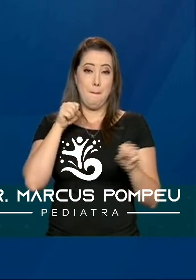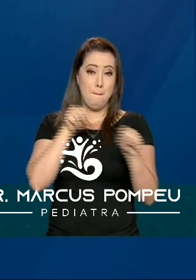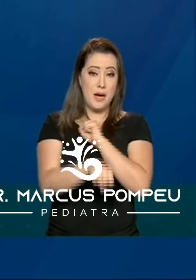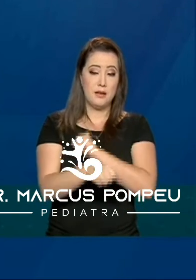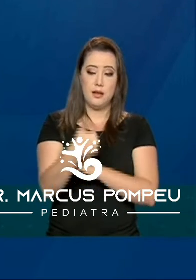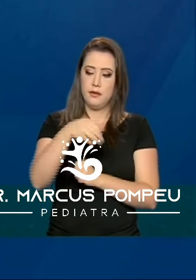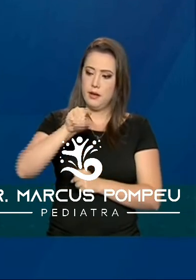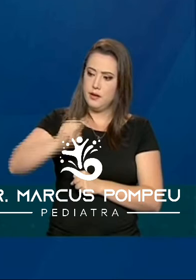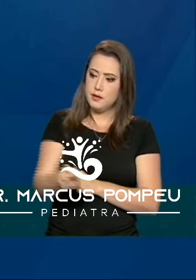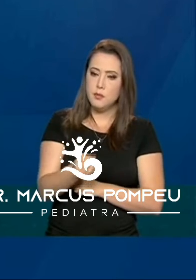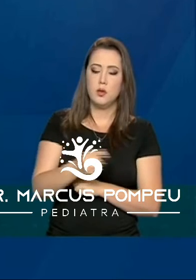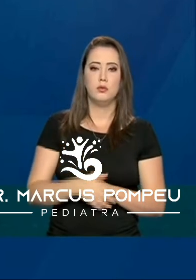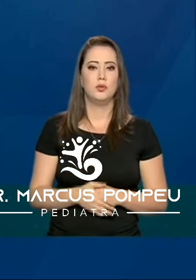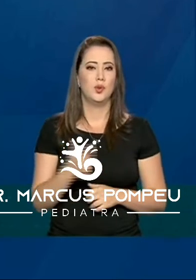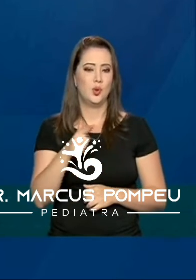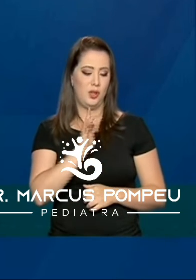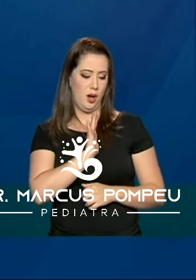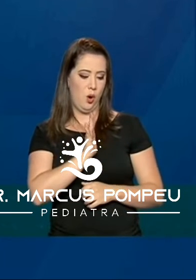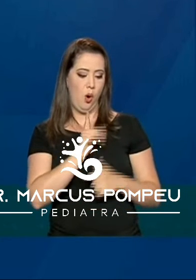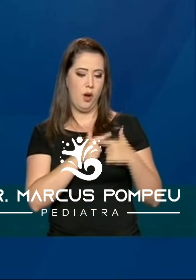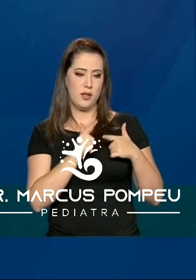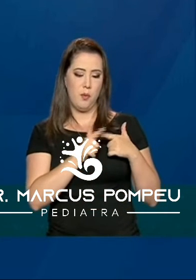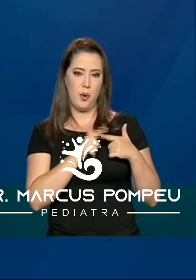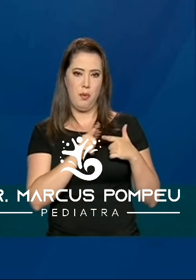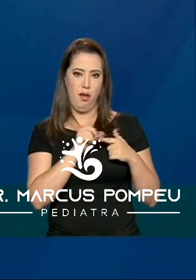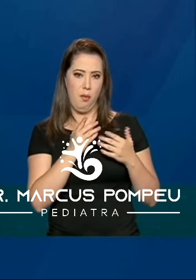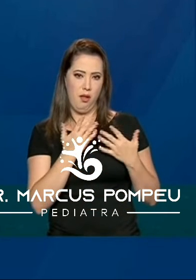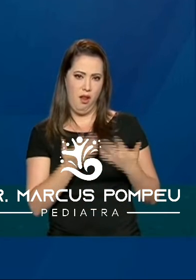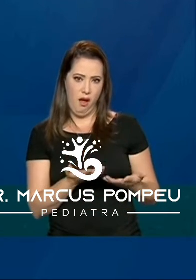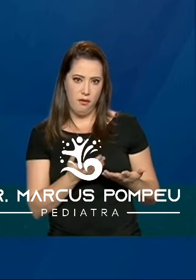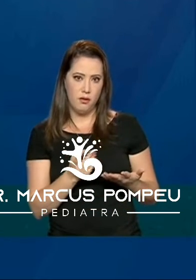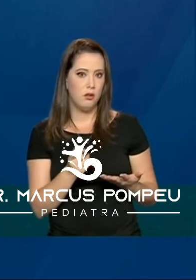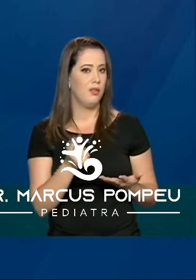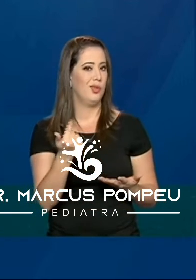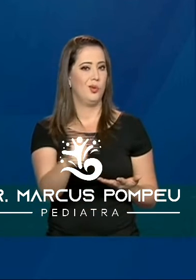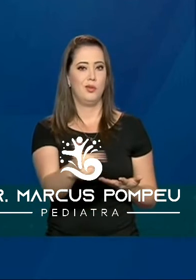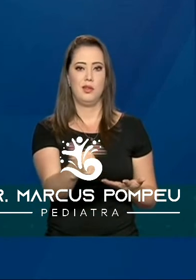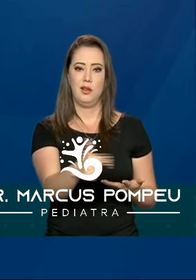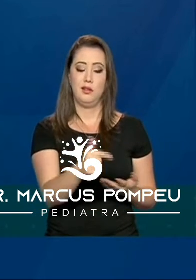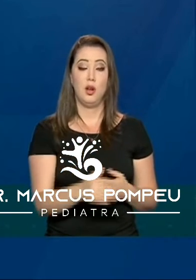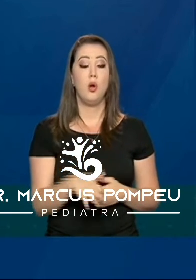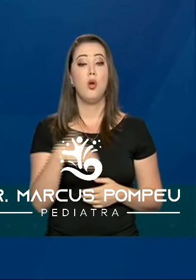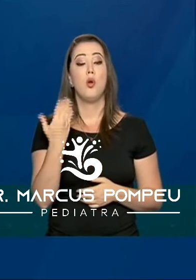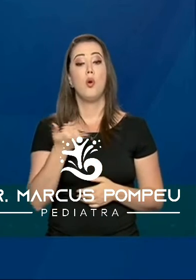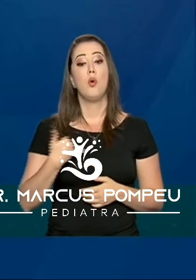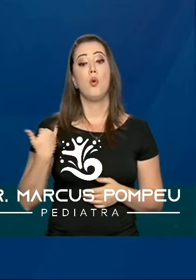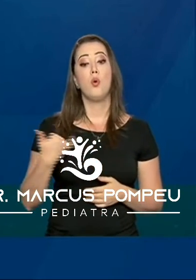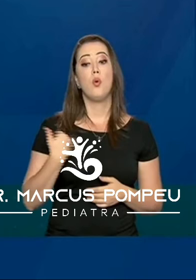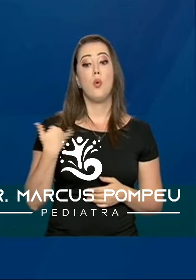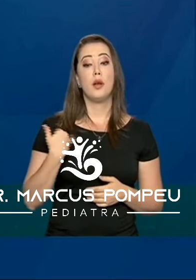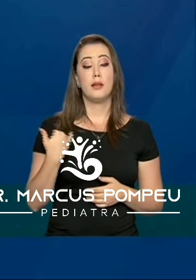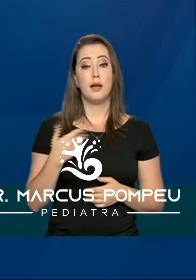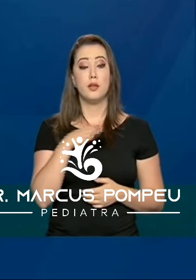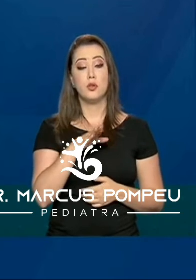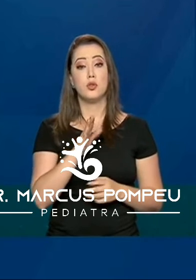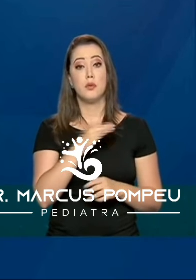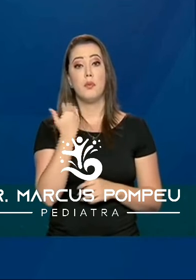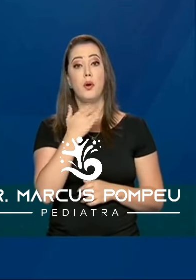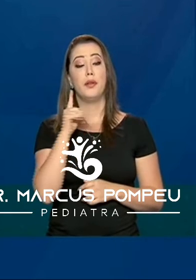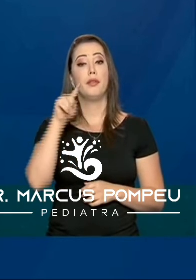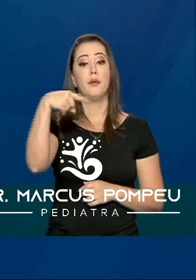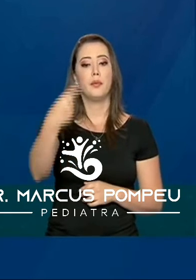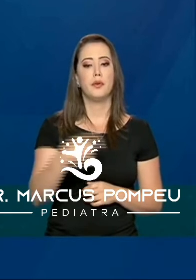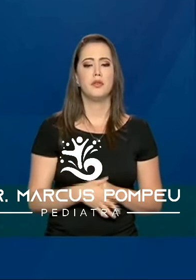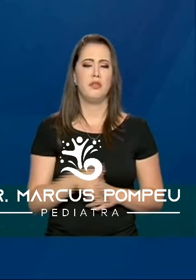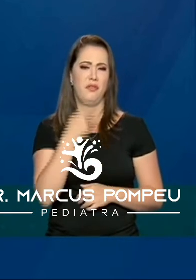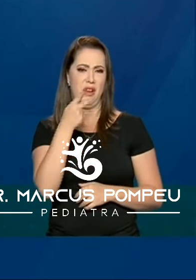miocardite leve, não existe, tá? Não existe. Você sabe quantos anos uma criança com miocardite vai morrer depois? Vocês sabem.